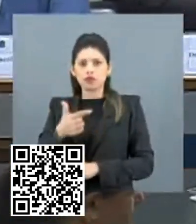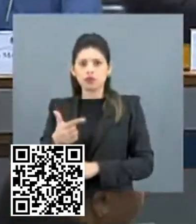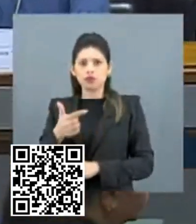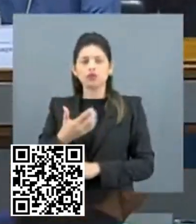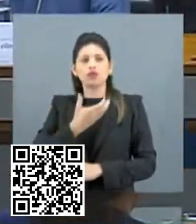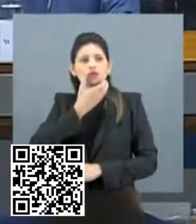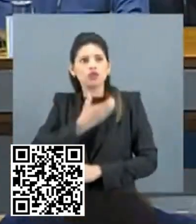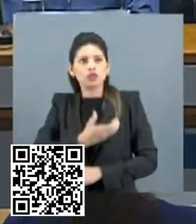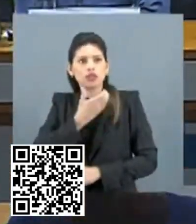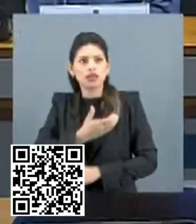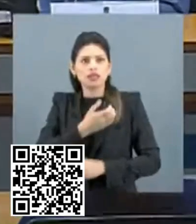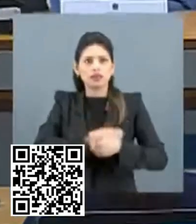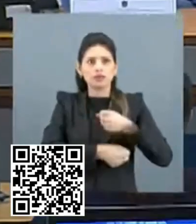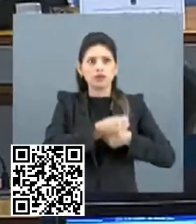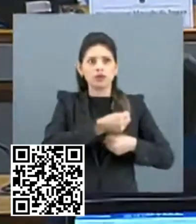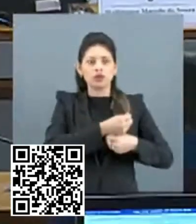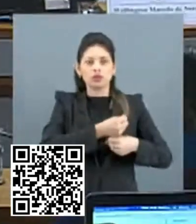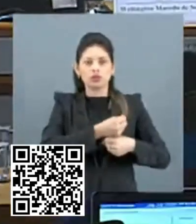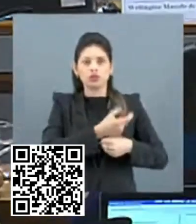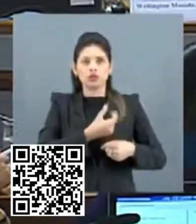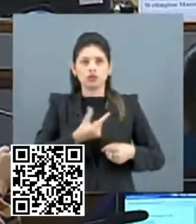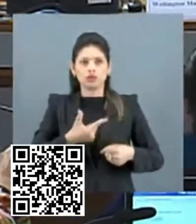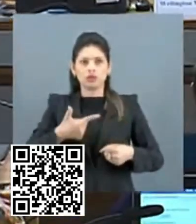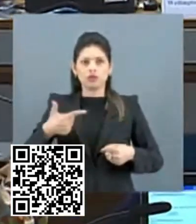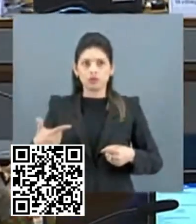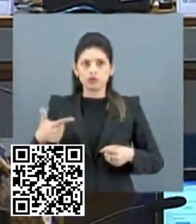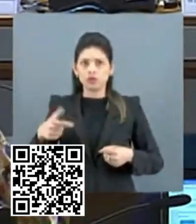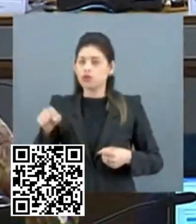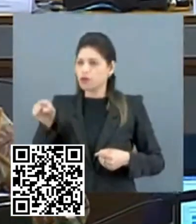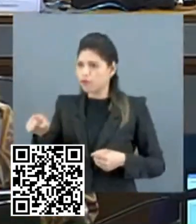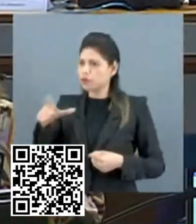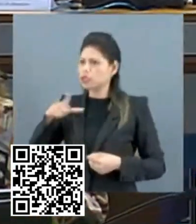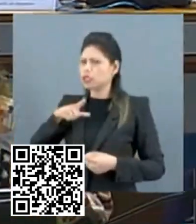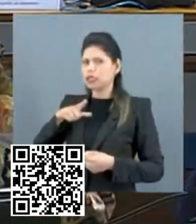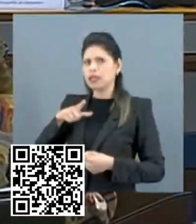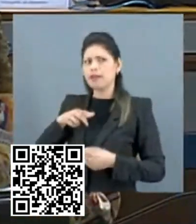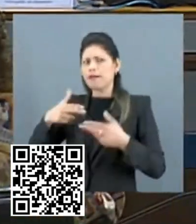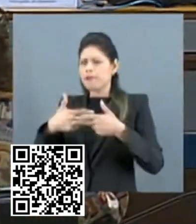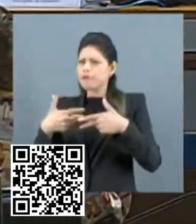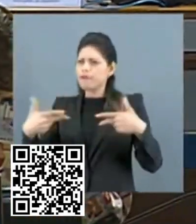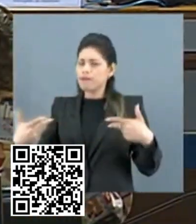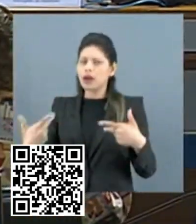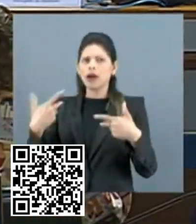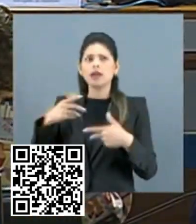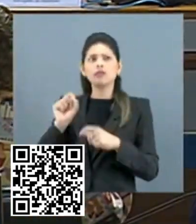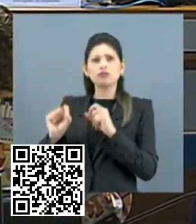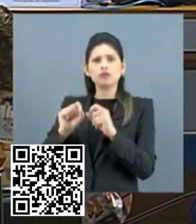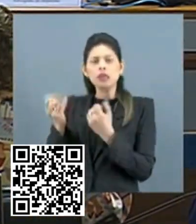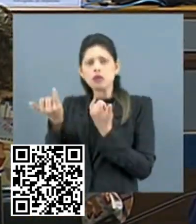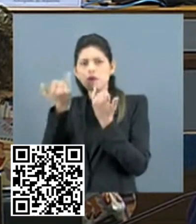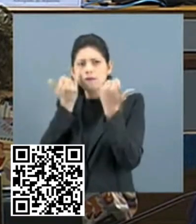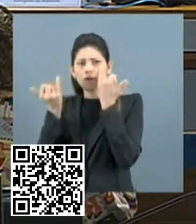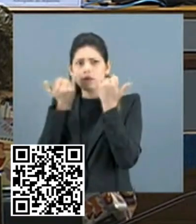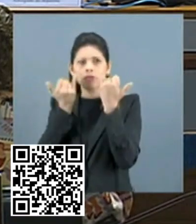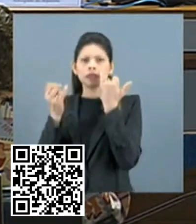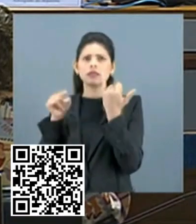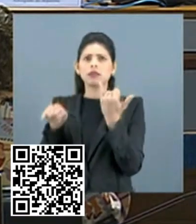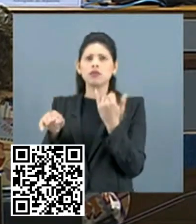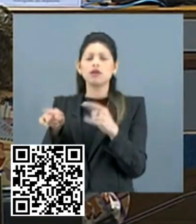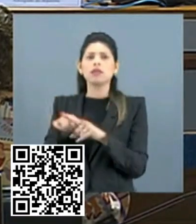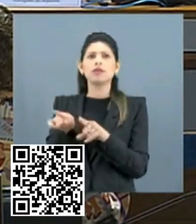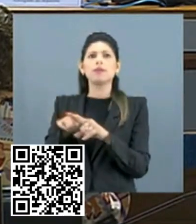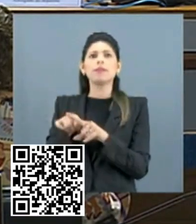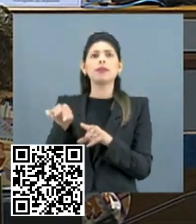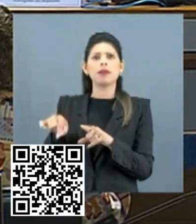aí, já é condenado e respondeu por várias outras denúncias referentes